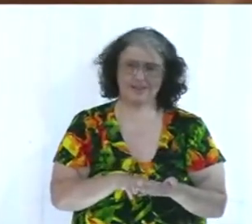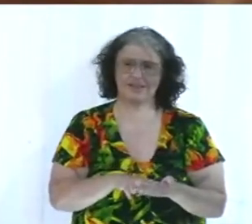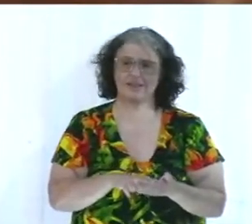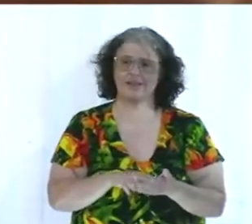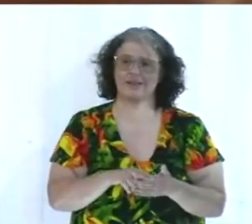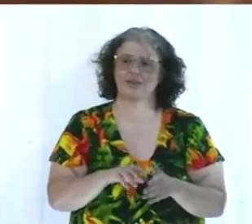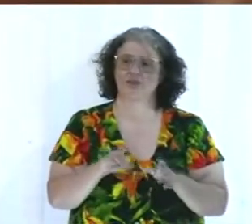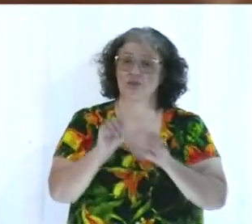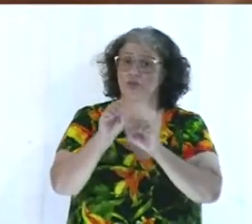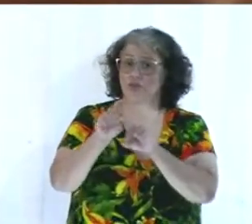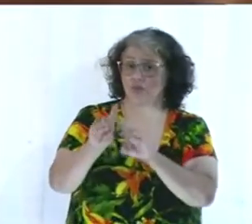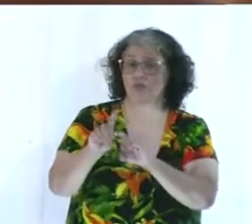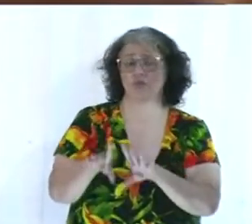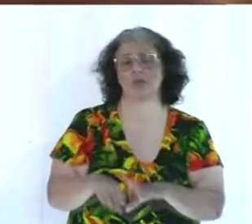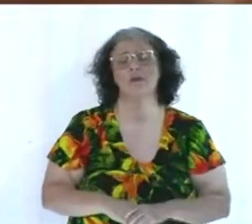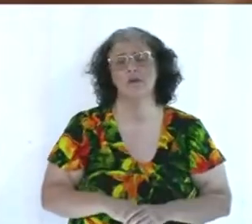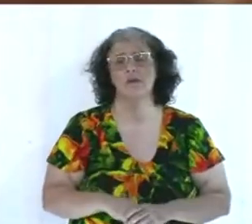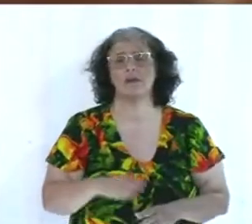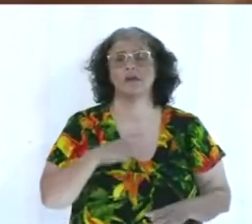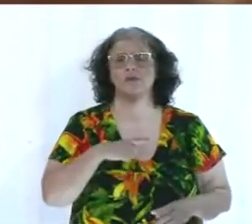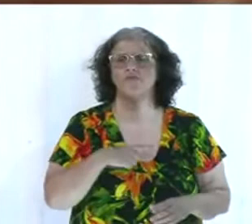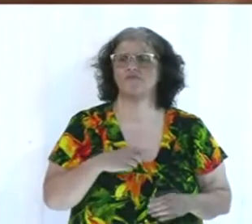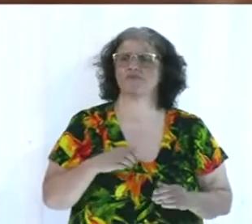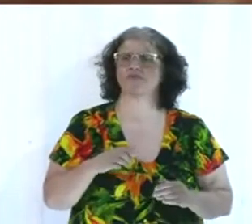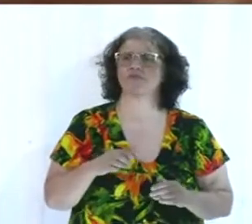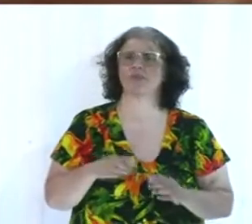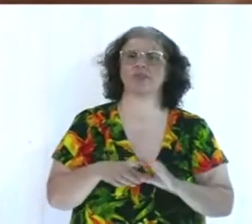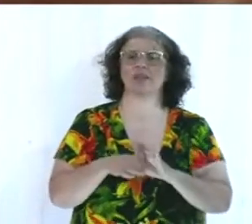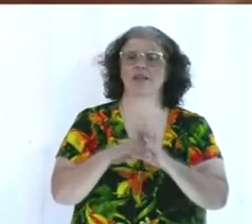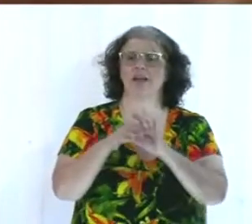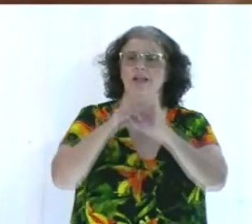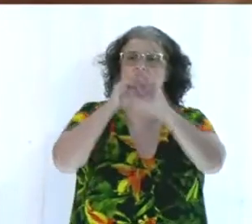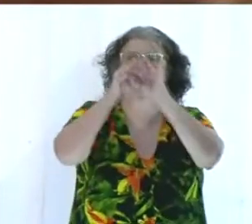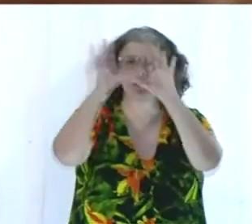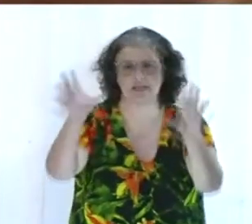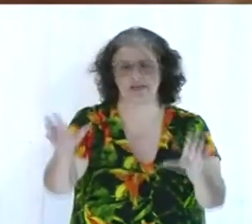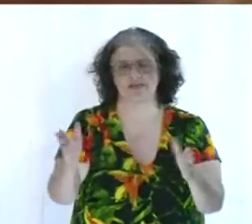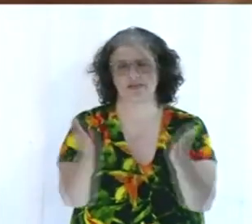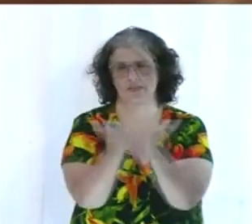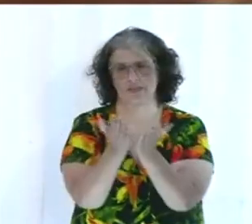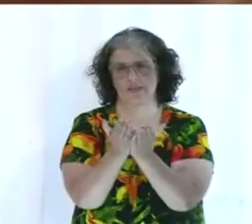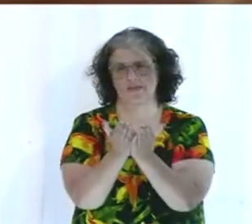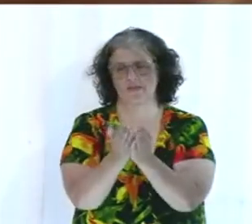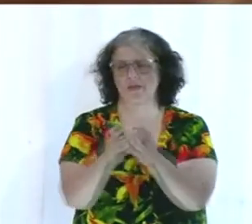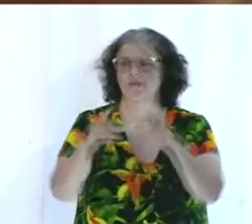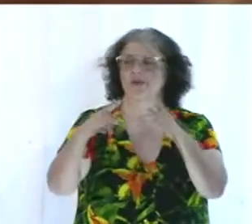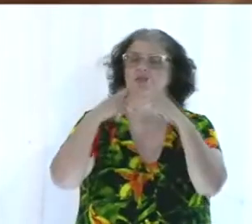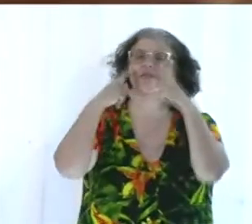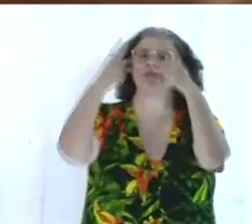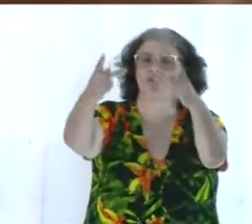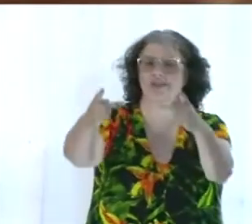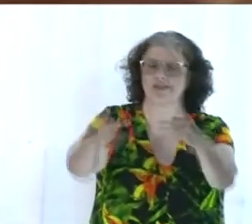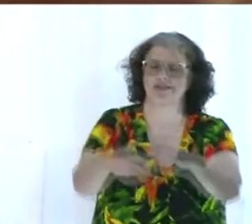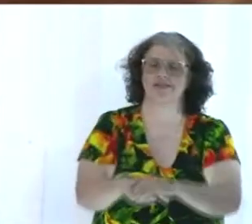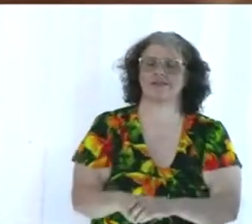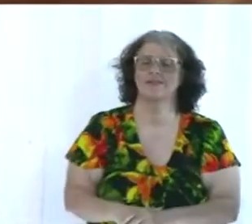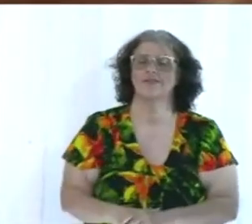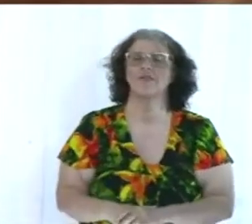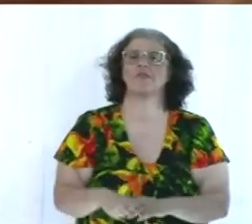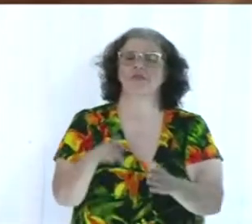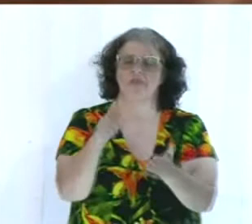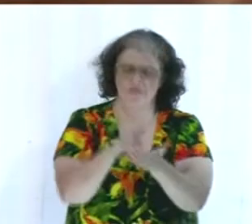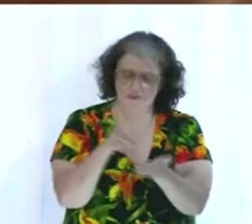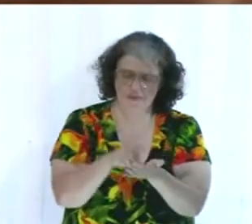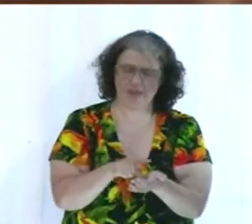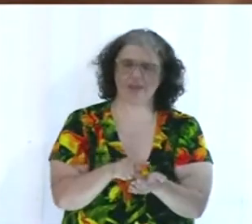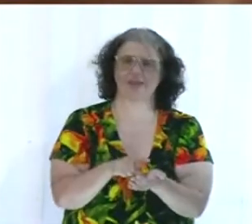onde ele não só vai estar falando da liberdade cristã, mas sobretudo exaltando o verdadeiro e genuíno evangelho. Como